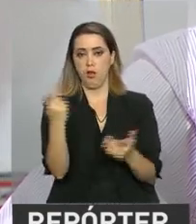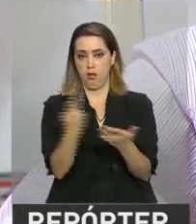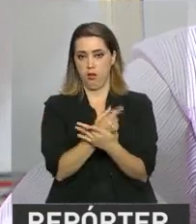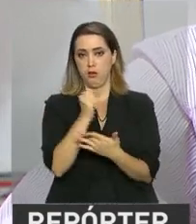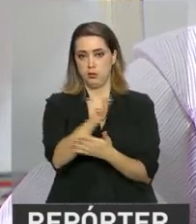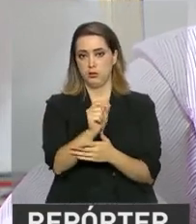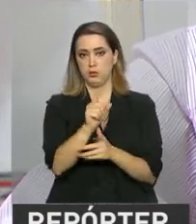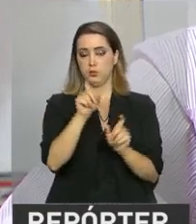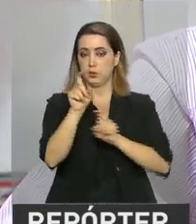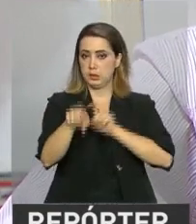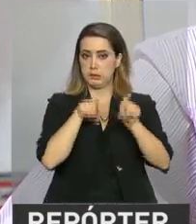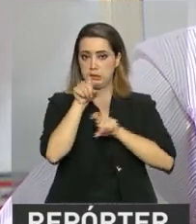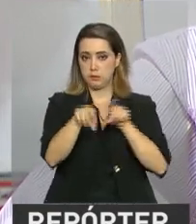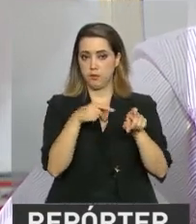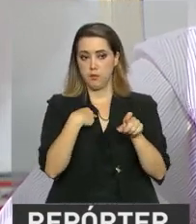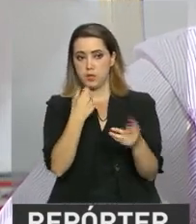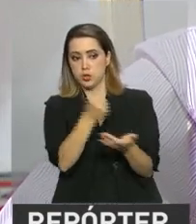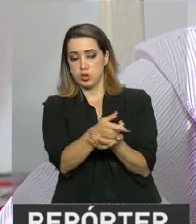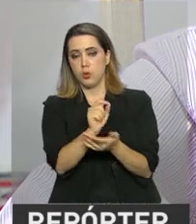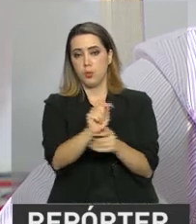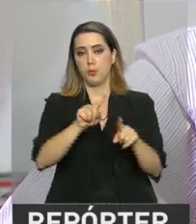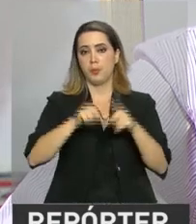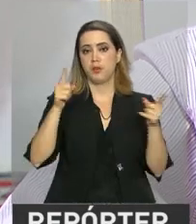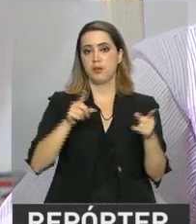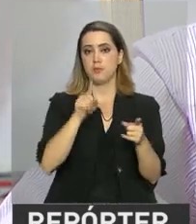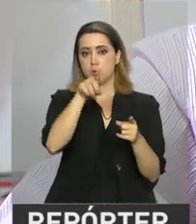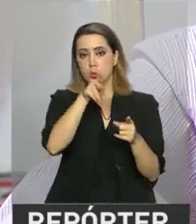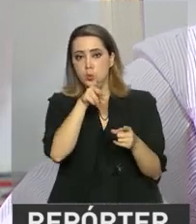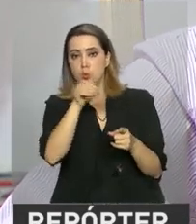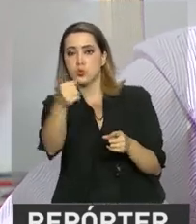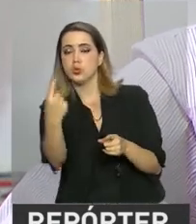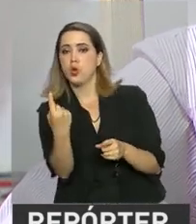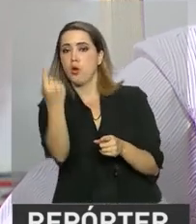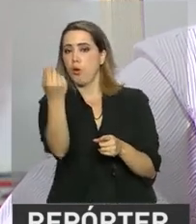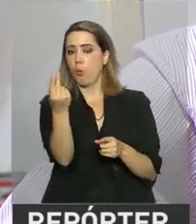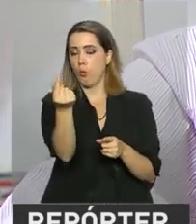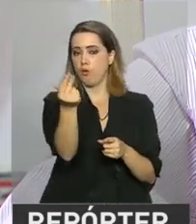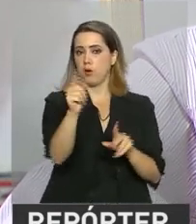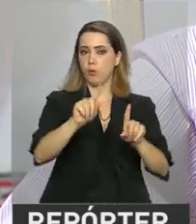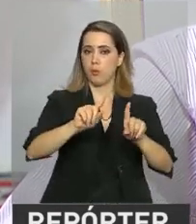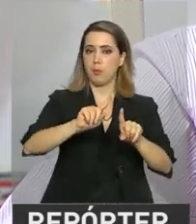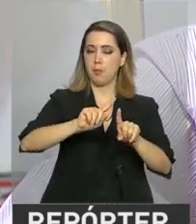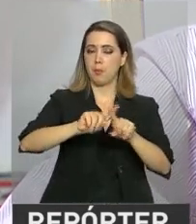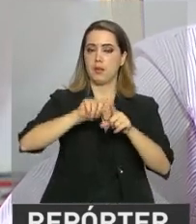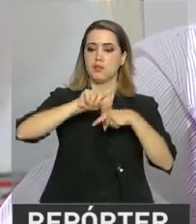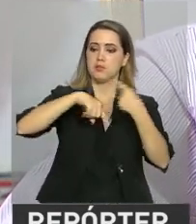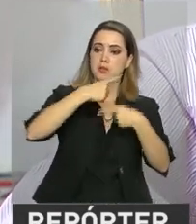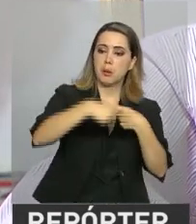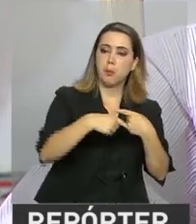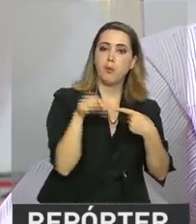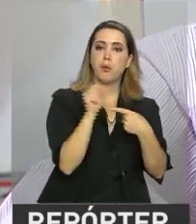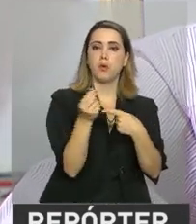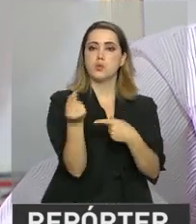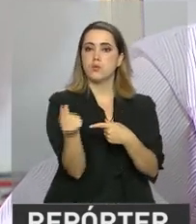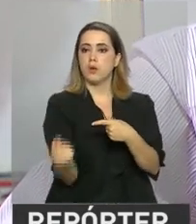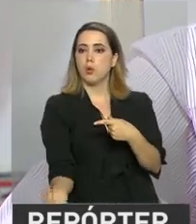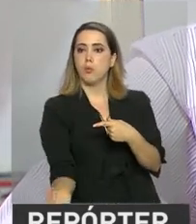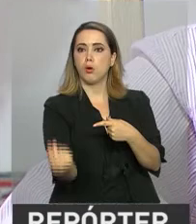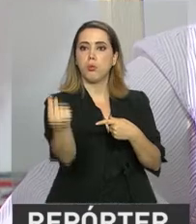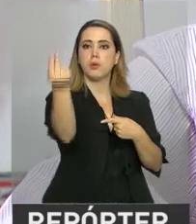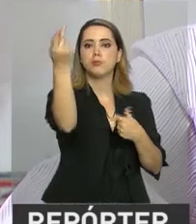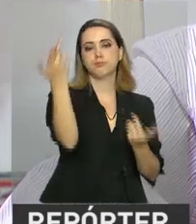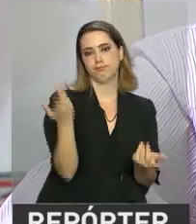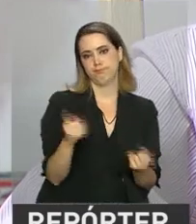no Brasil com dólar que veio a fatura, teria saído meio que elas por elas. Eu não tive um benefício muito